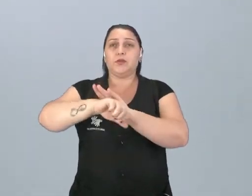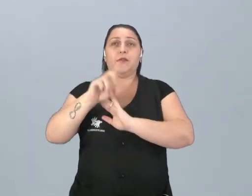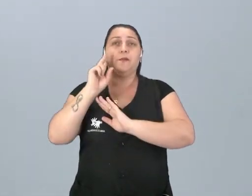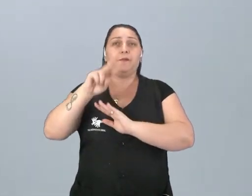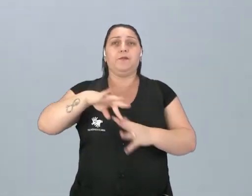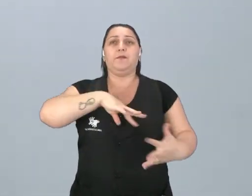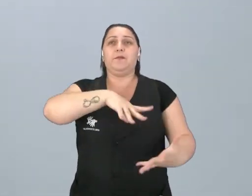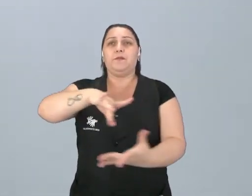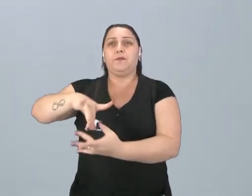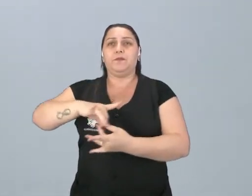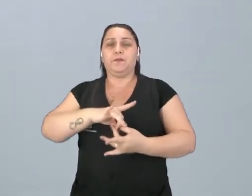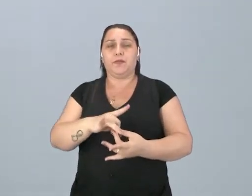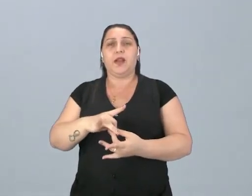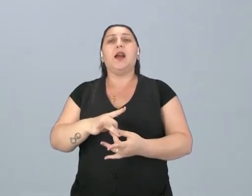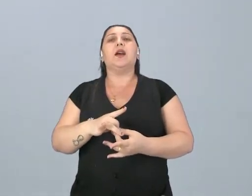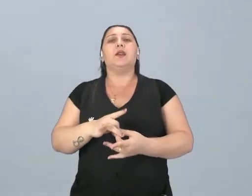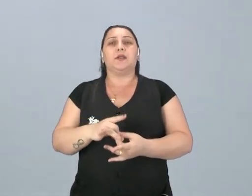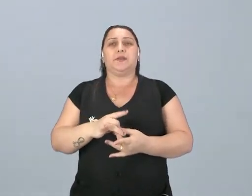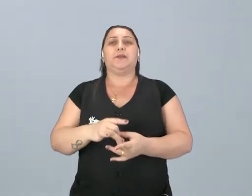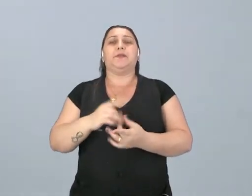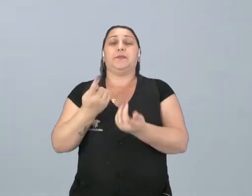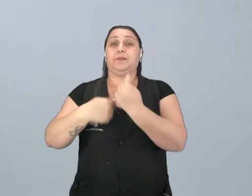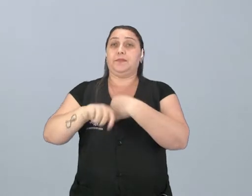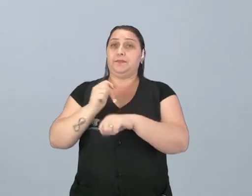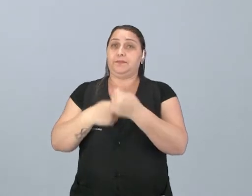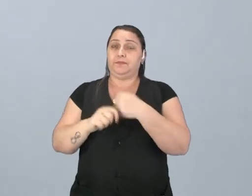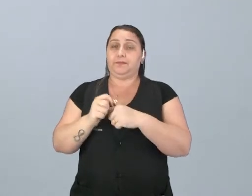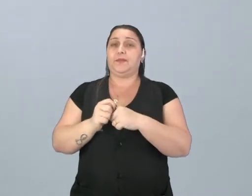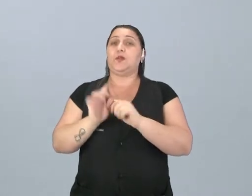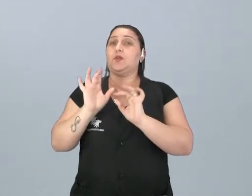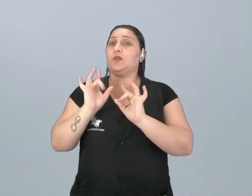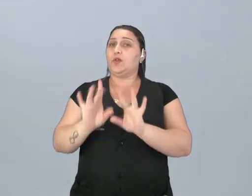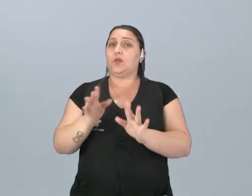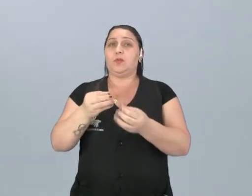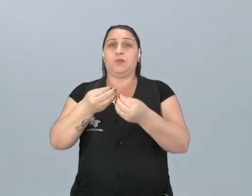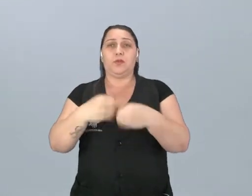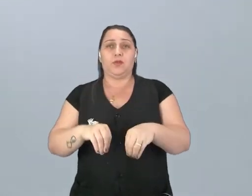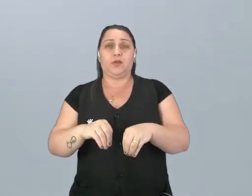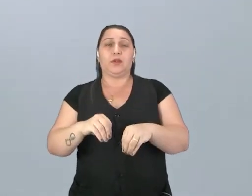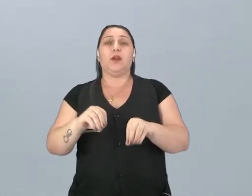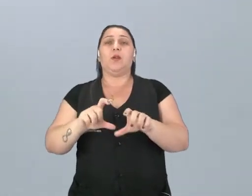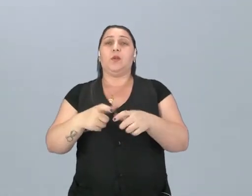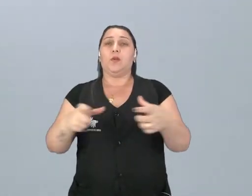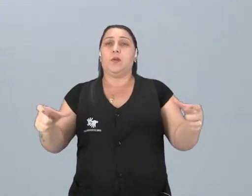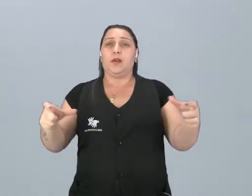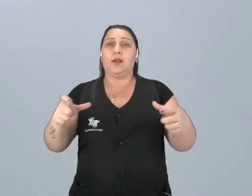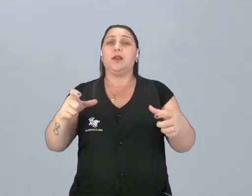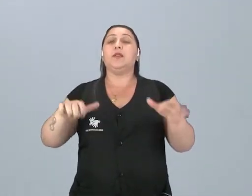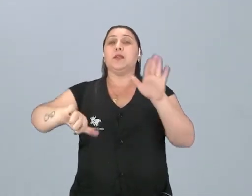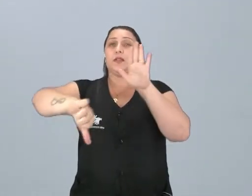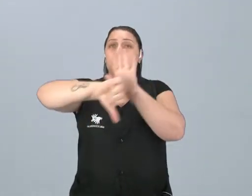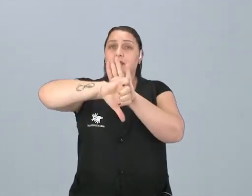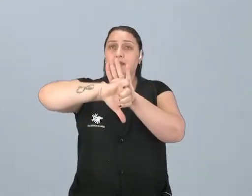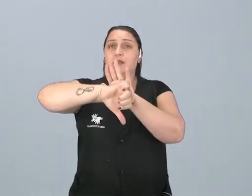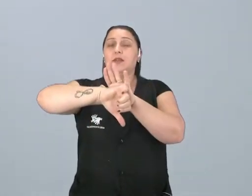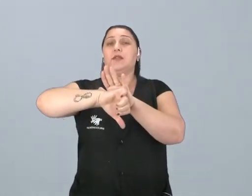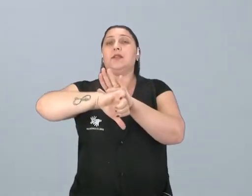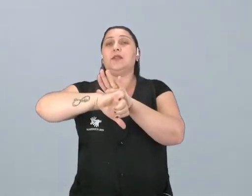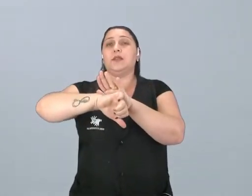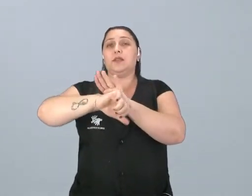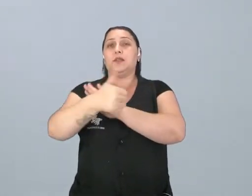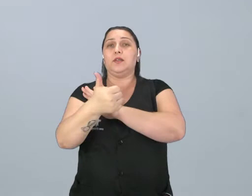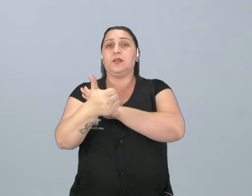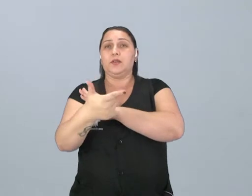Brasil, por ter essa economia muito ligada aos países, eles são afetados também quando há uma grande crise, como essa crise